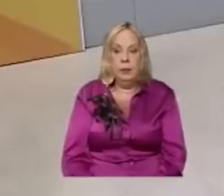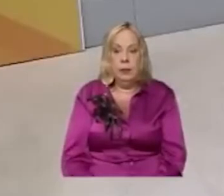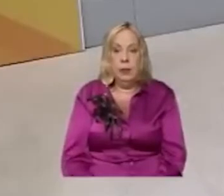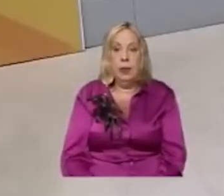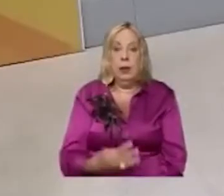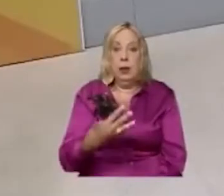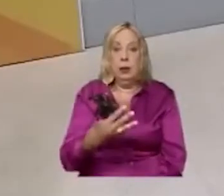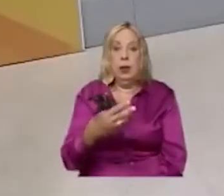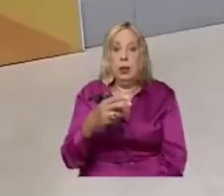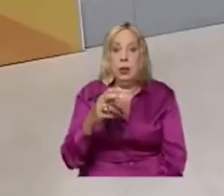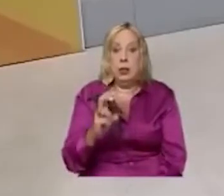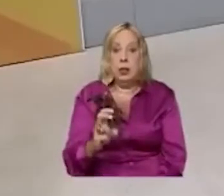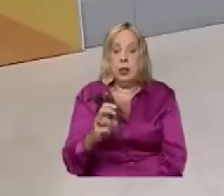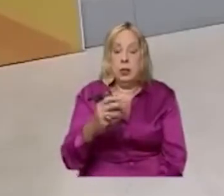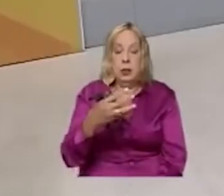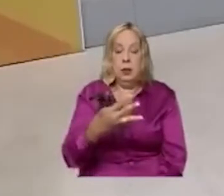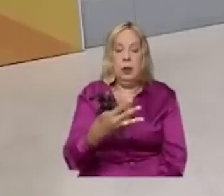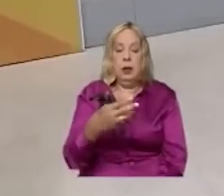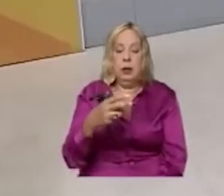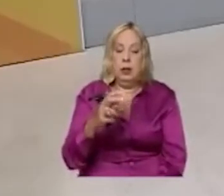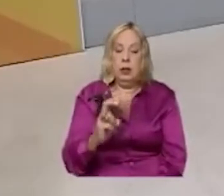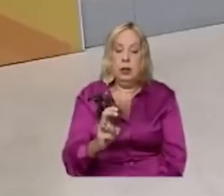número 3,